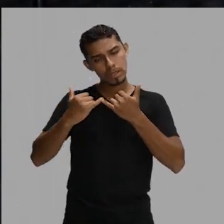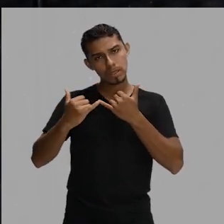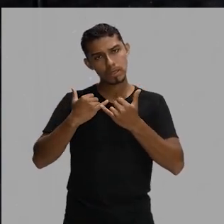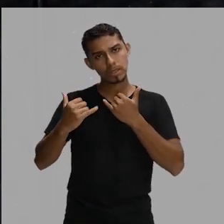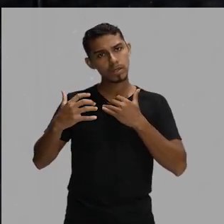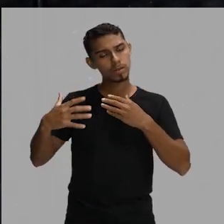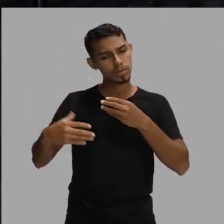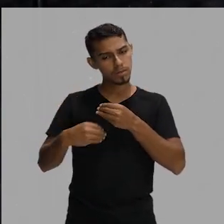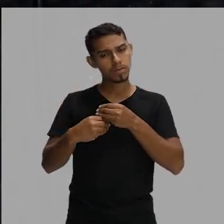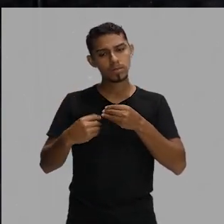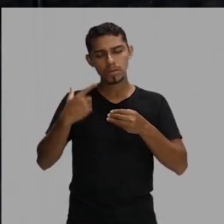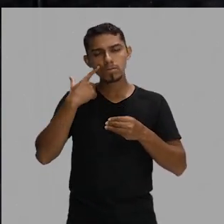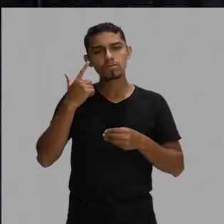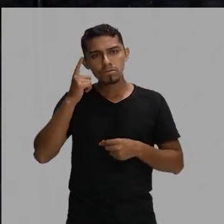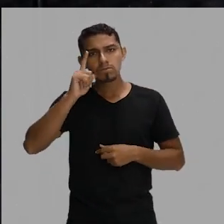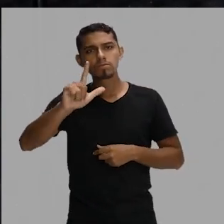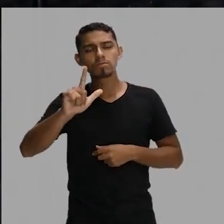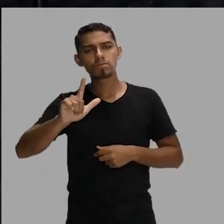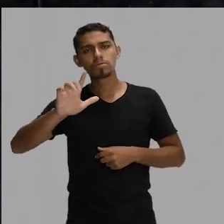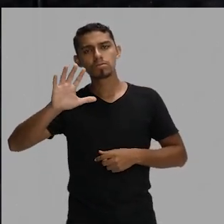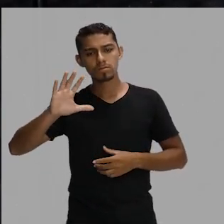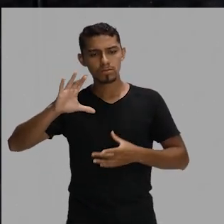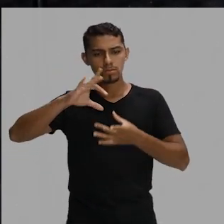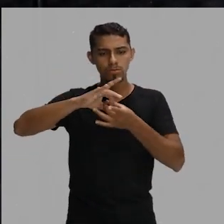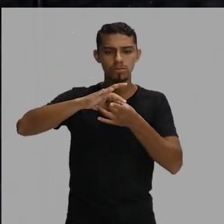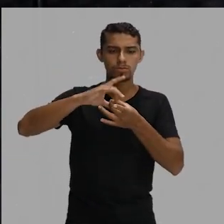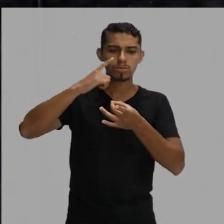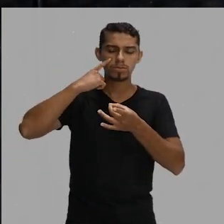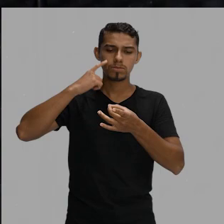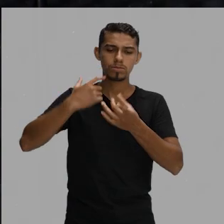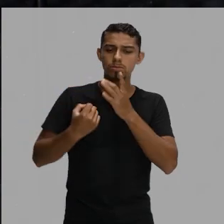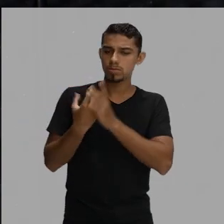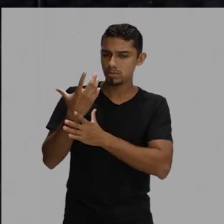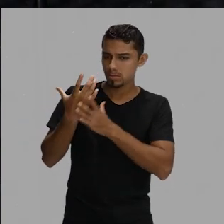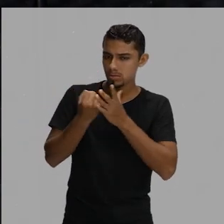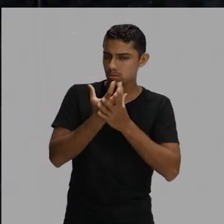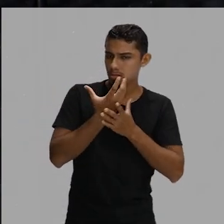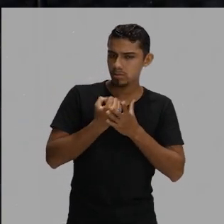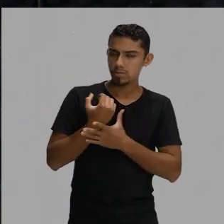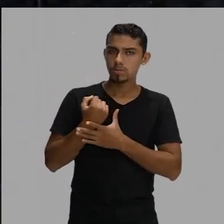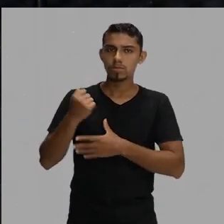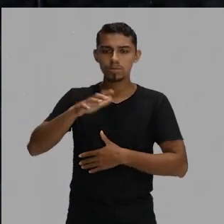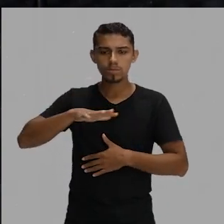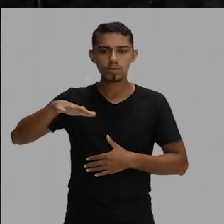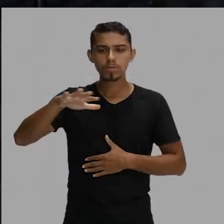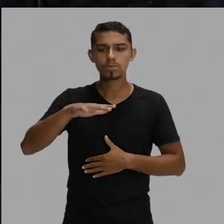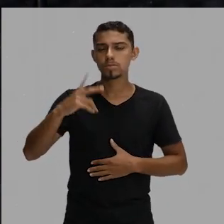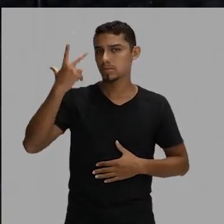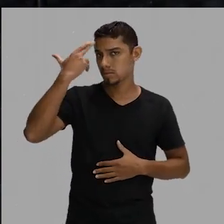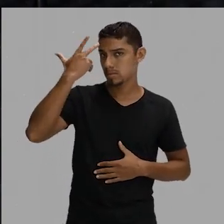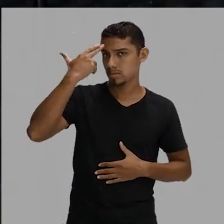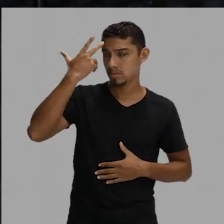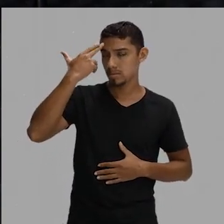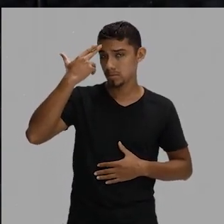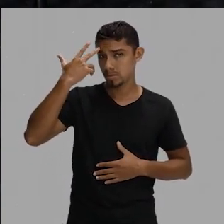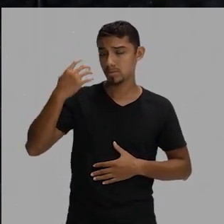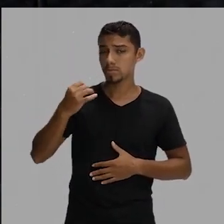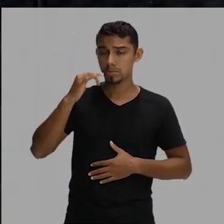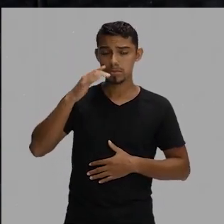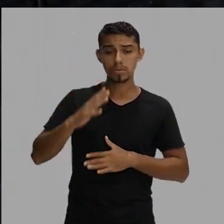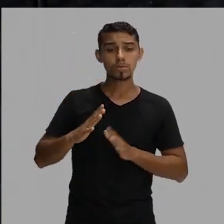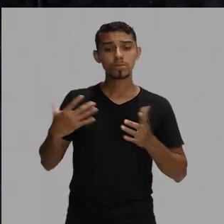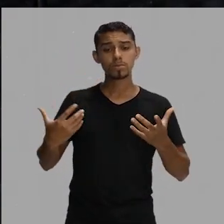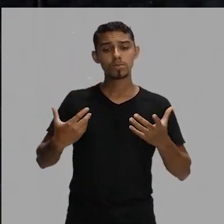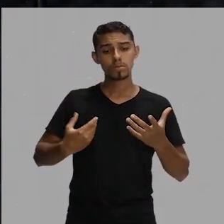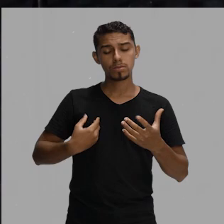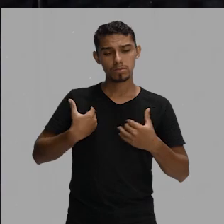entre si e que conseguem se intercruzarem, se reproduzirem em ambiente natural, produzindo